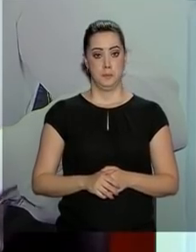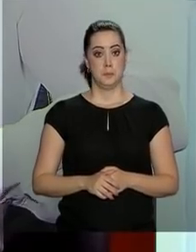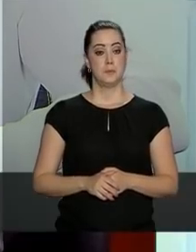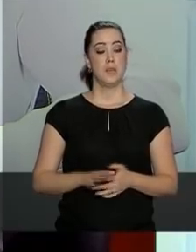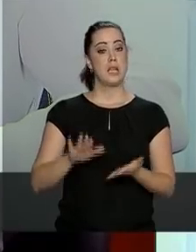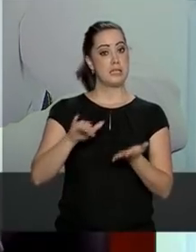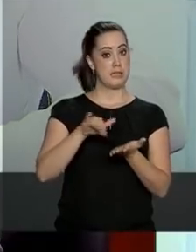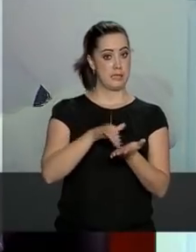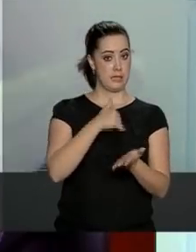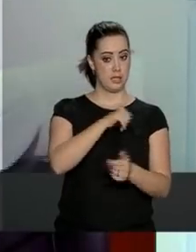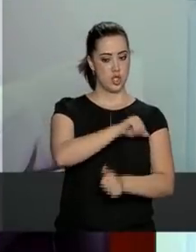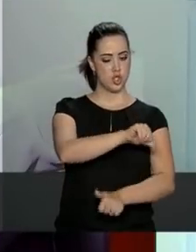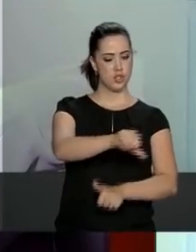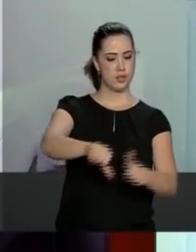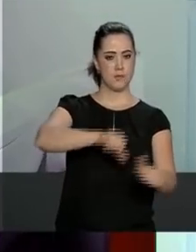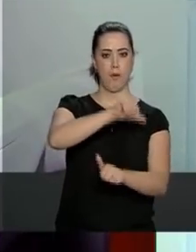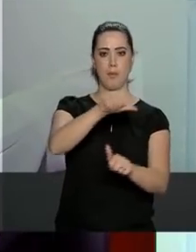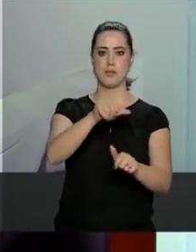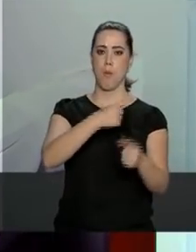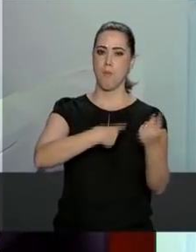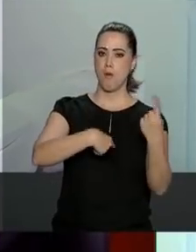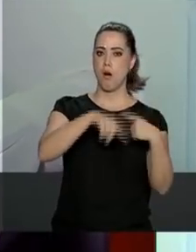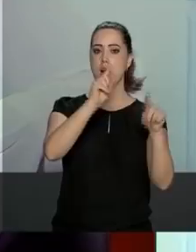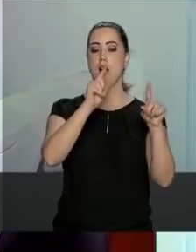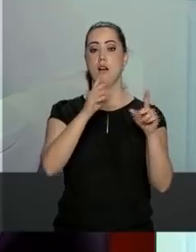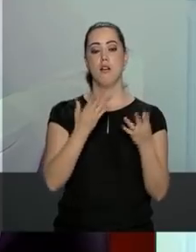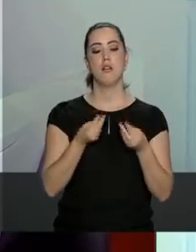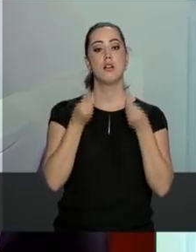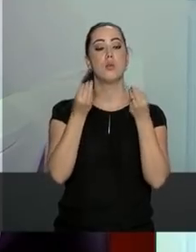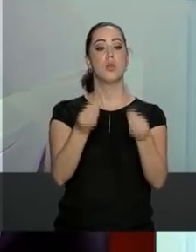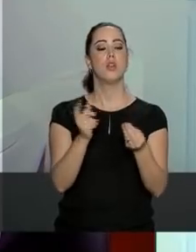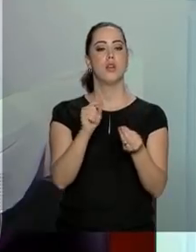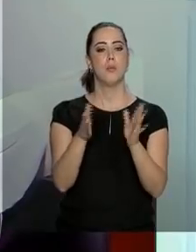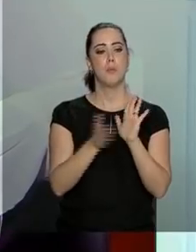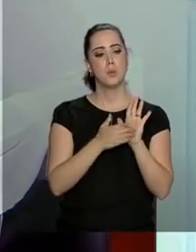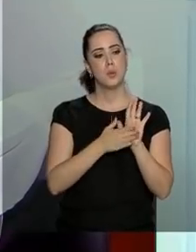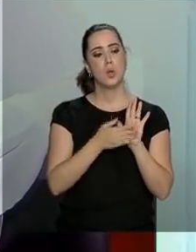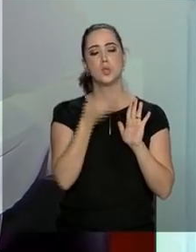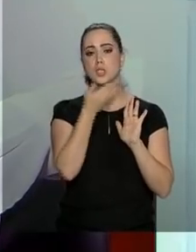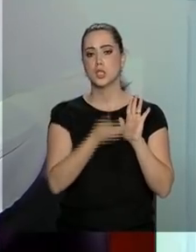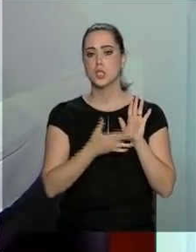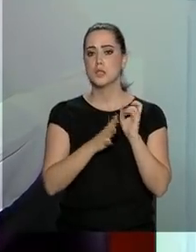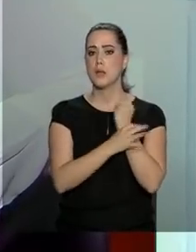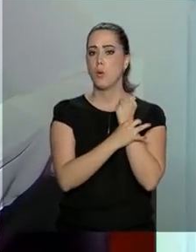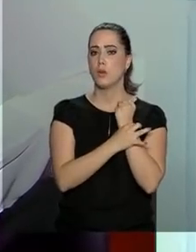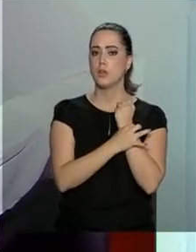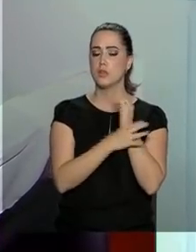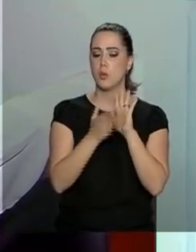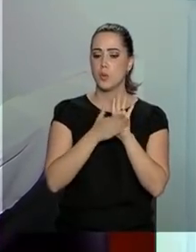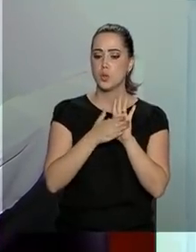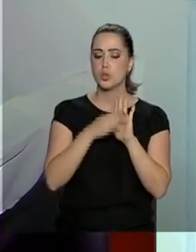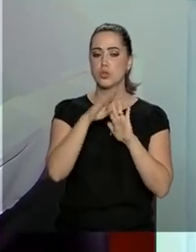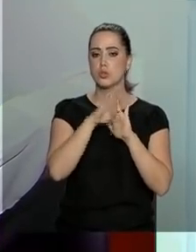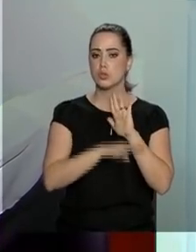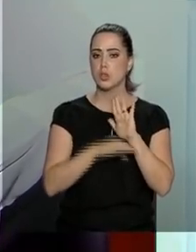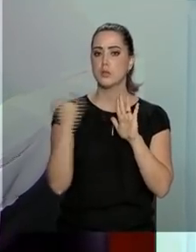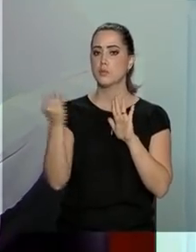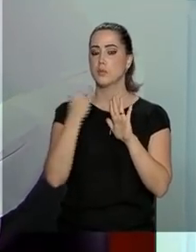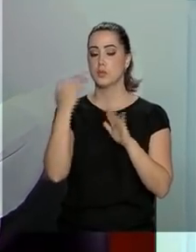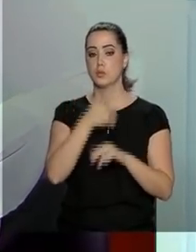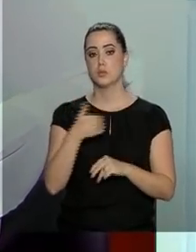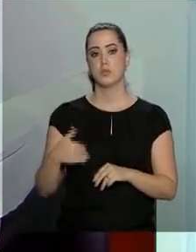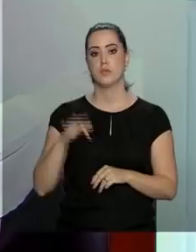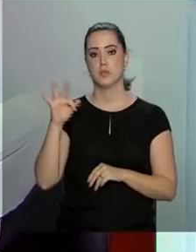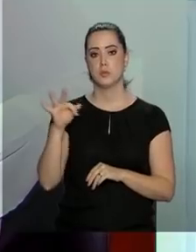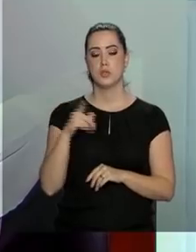de Modernização, ela nasce com o propósito de assegurar que os projetos e ações relevantes para o governo federal e que estejam